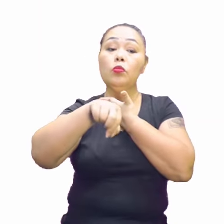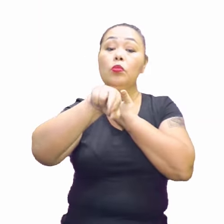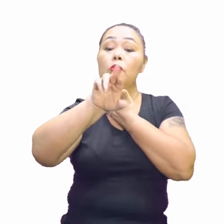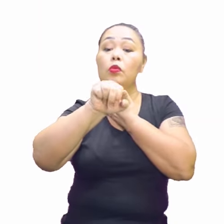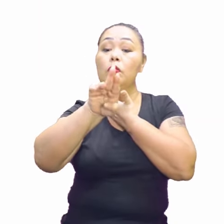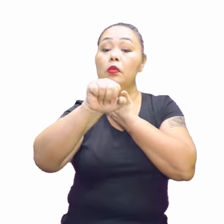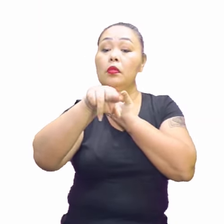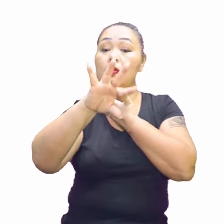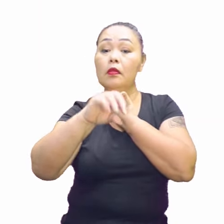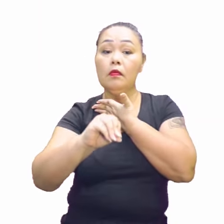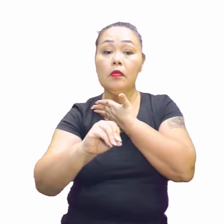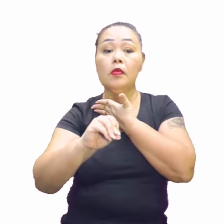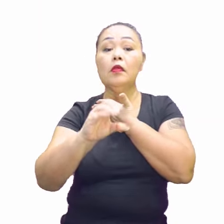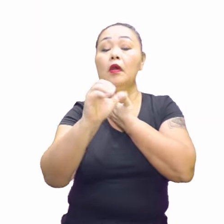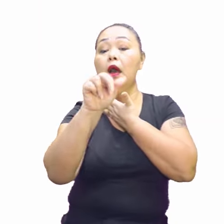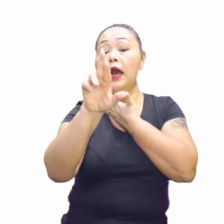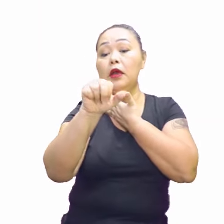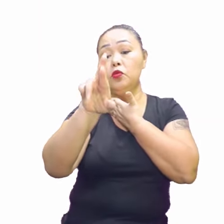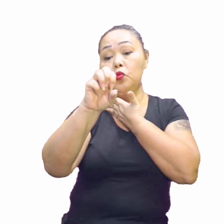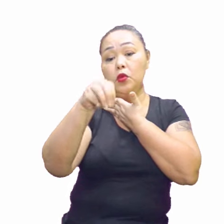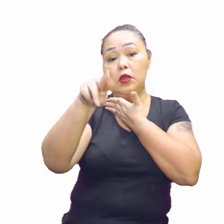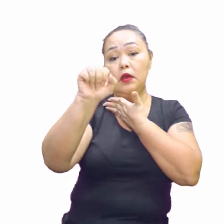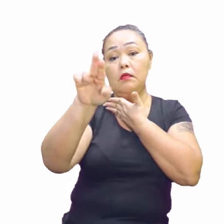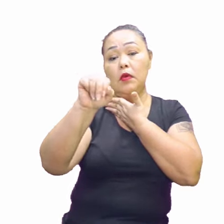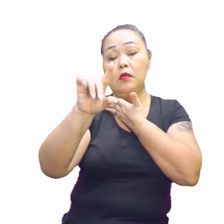Adoniran Barbosa,